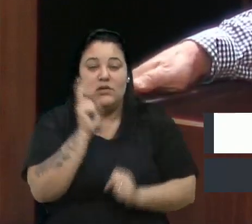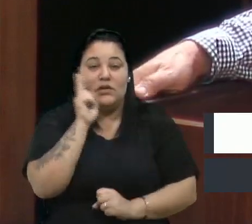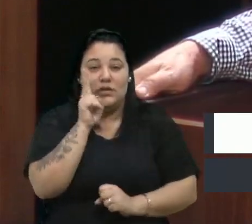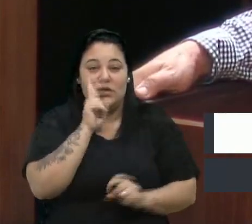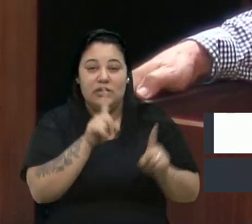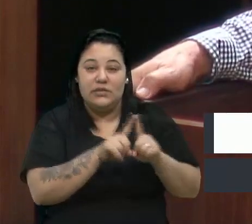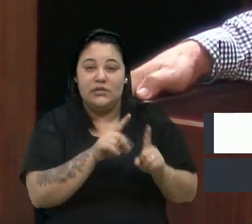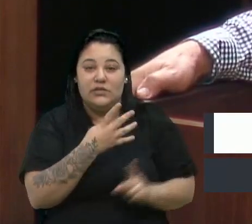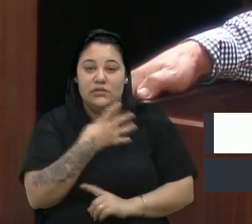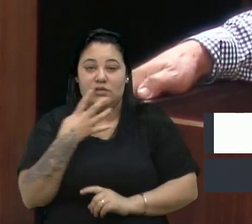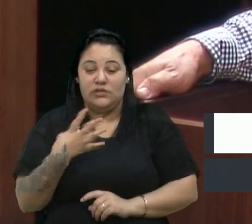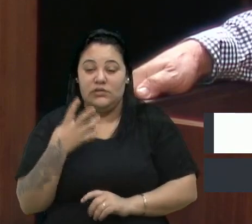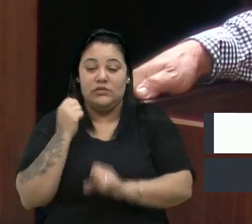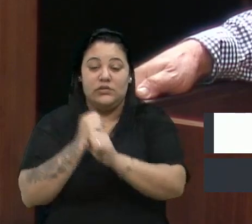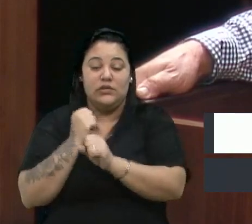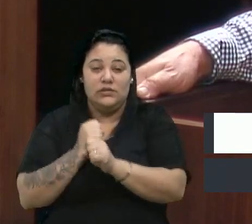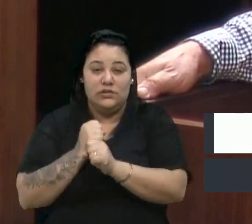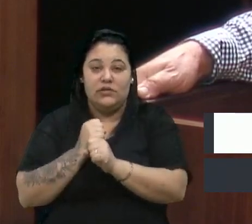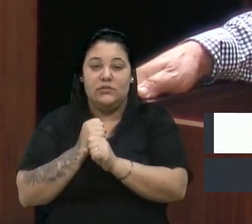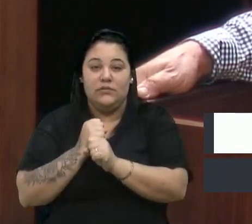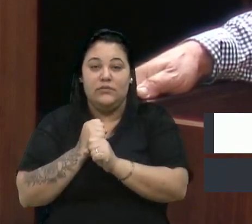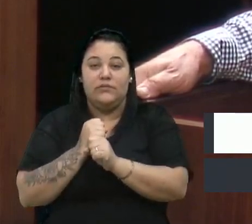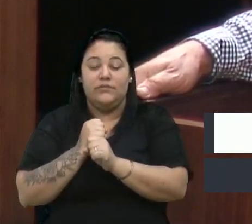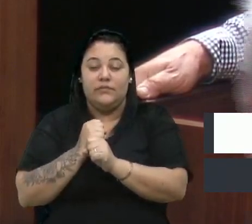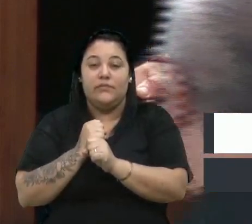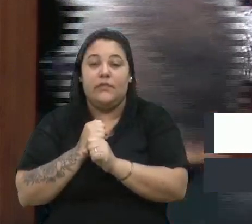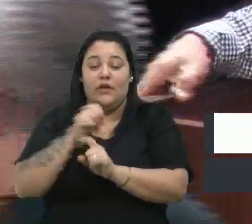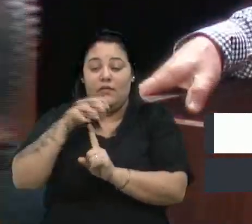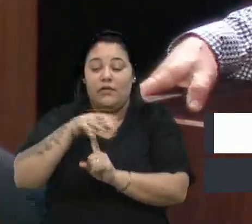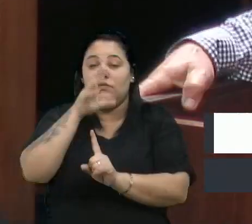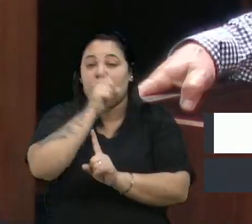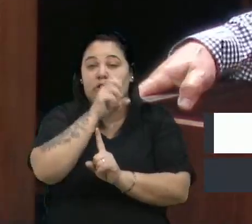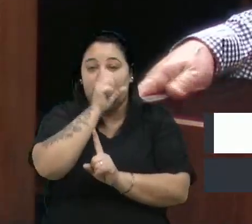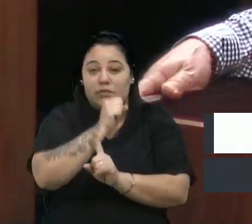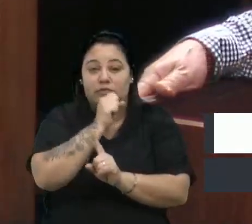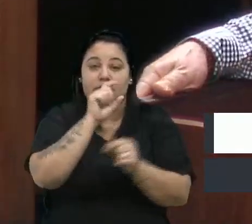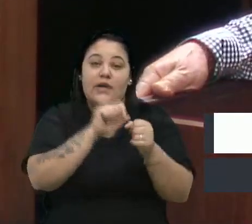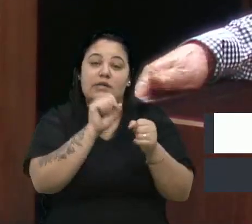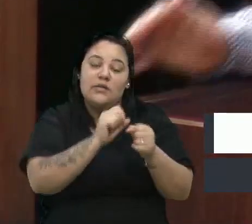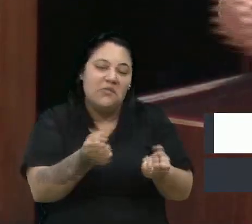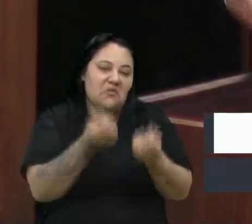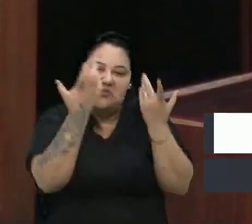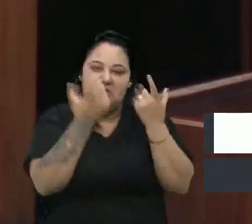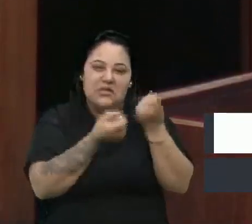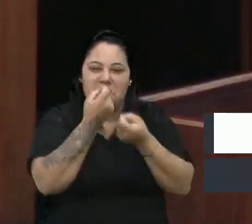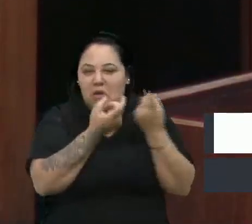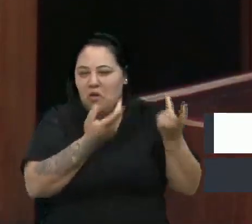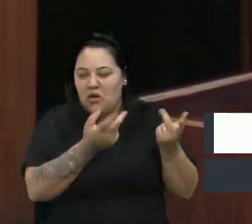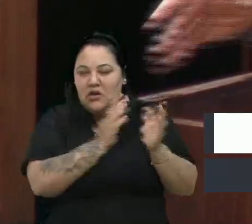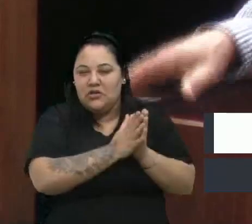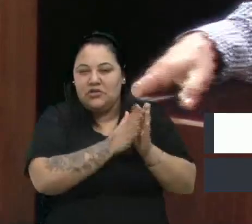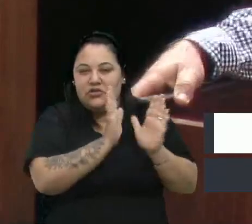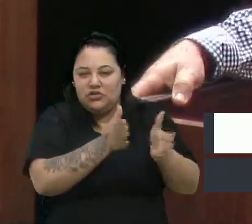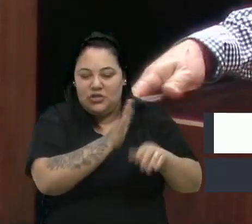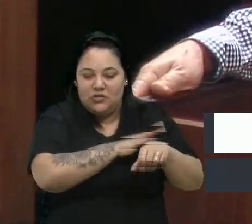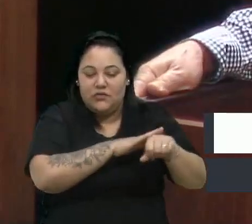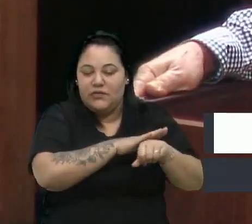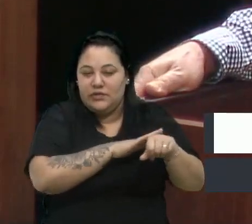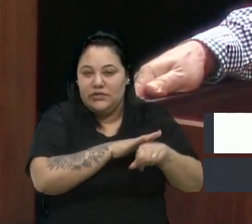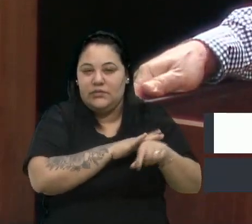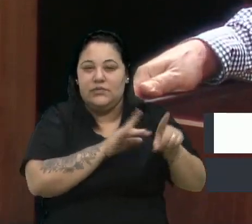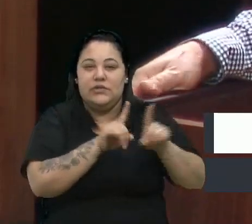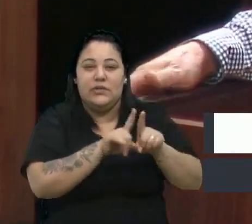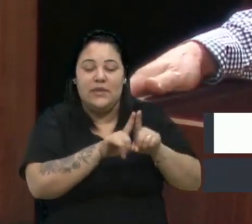dos 44 anos da feira, num sábado talvez ali de fazer algo. Foi debatido ali em várias